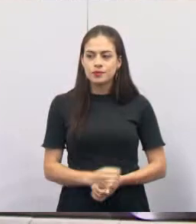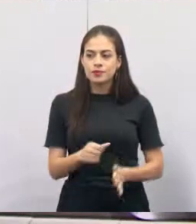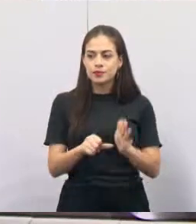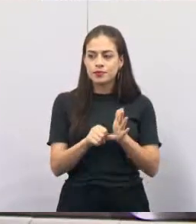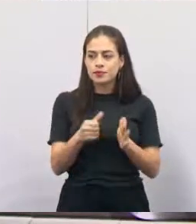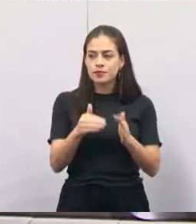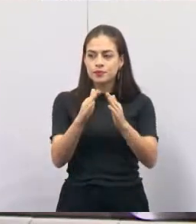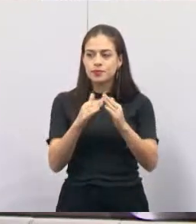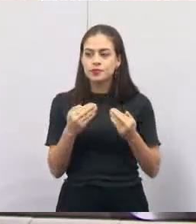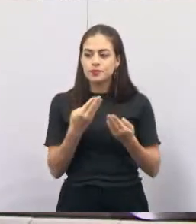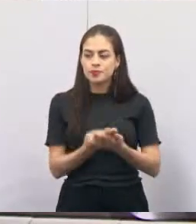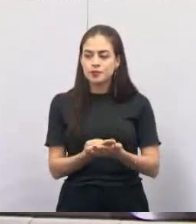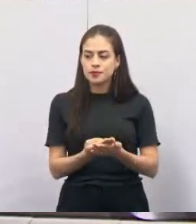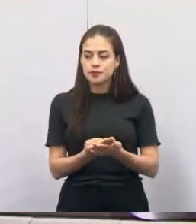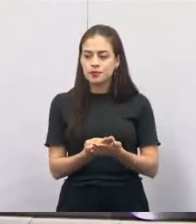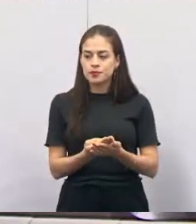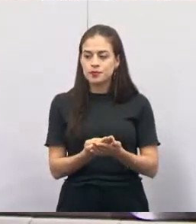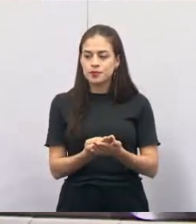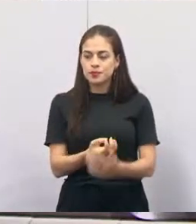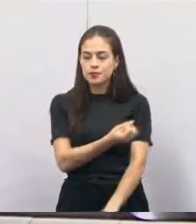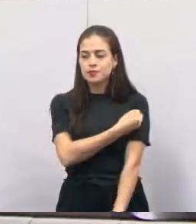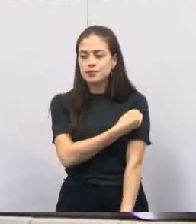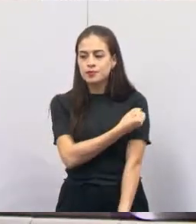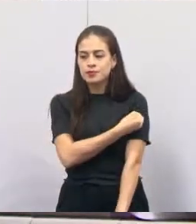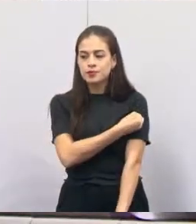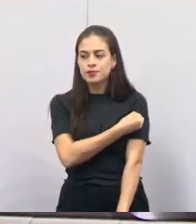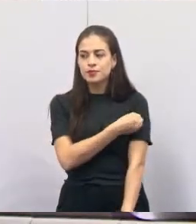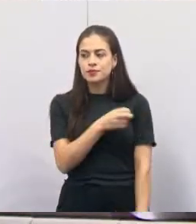Primeiro requerimento de número